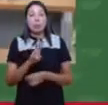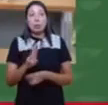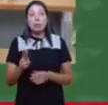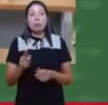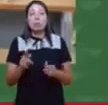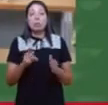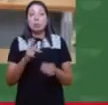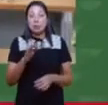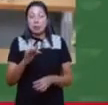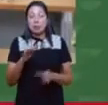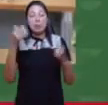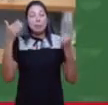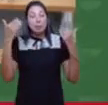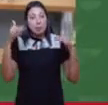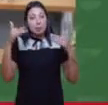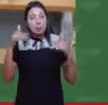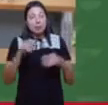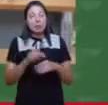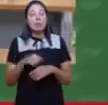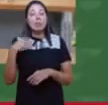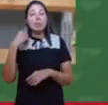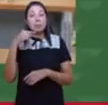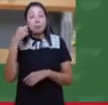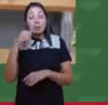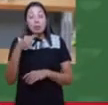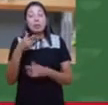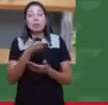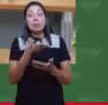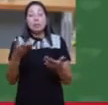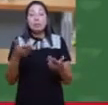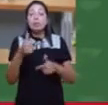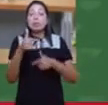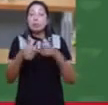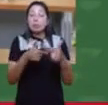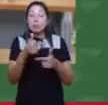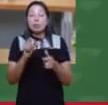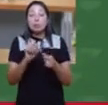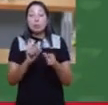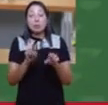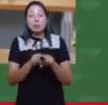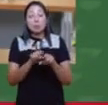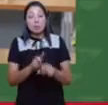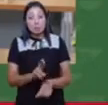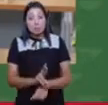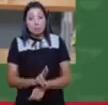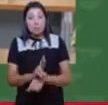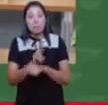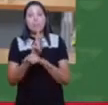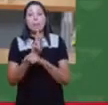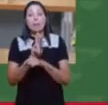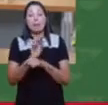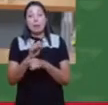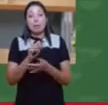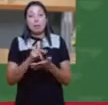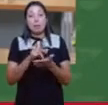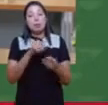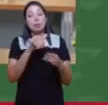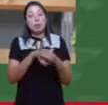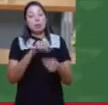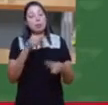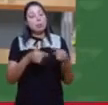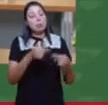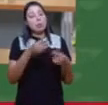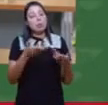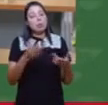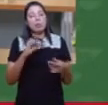bancada, inclusive, parabenizar o deputado Arlindo, o deputado Odair, pelo trabalho que estão fazendo, representando exatamente com o voto popular que